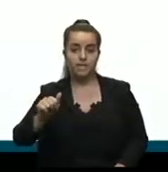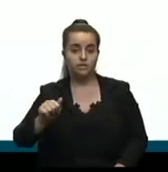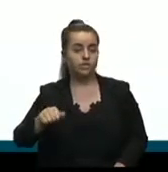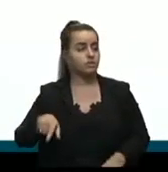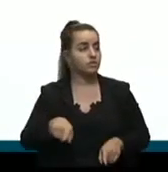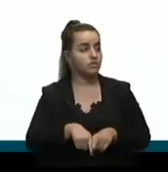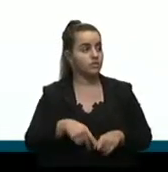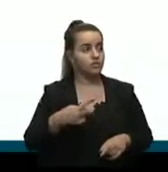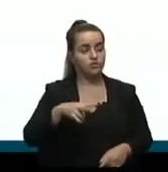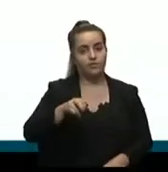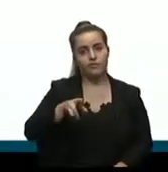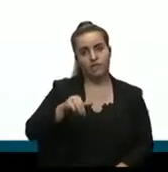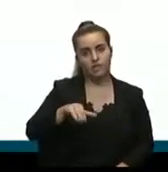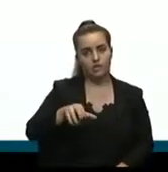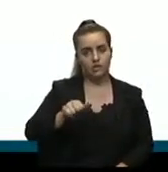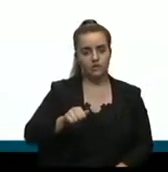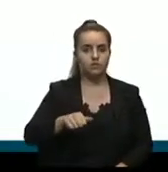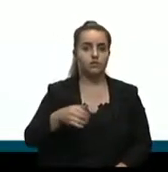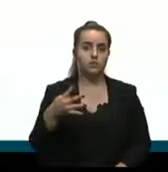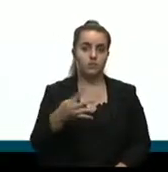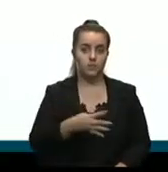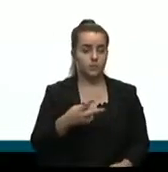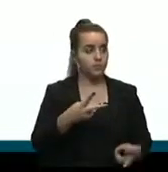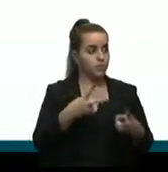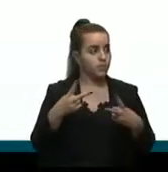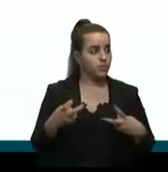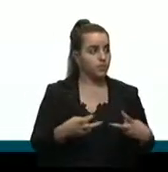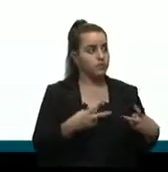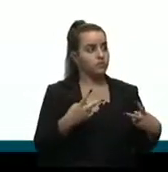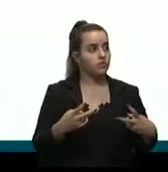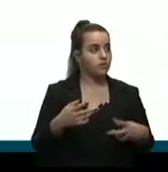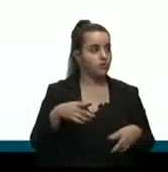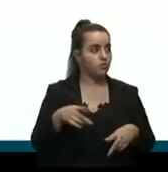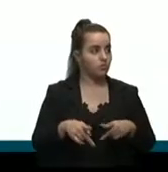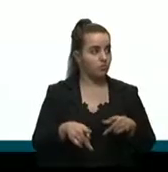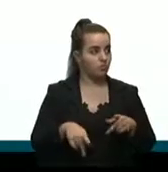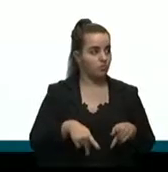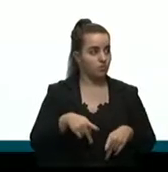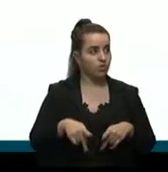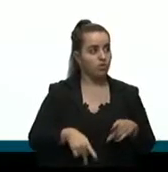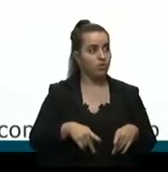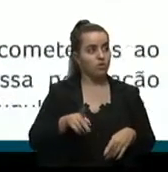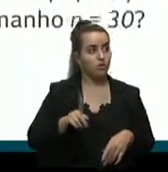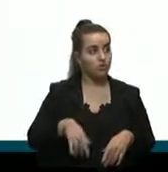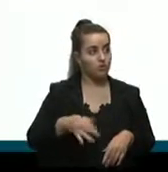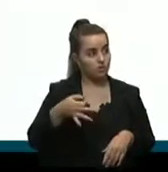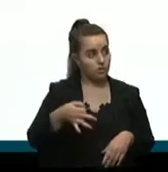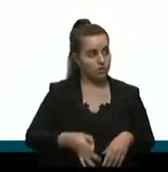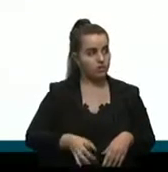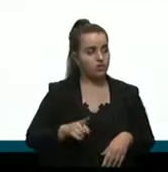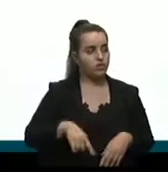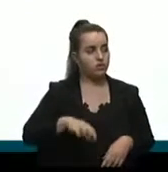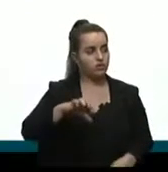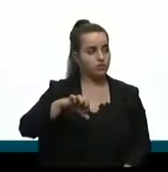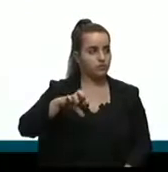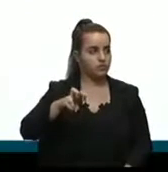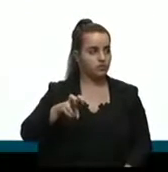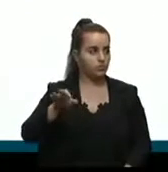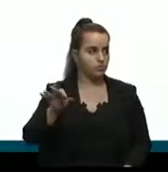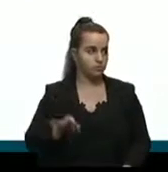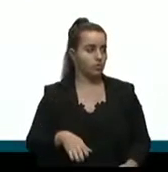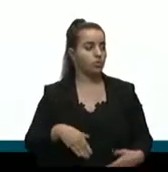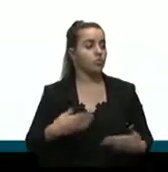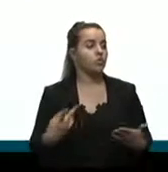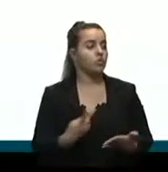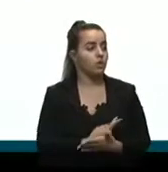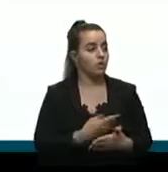a variância 4, observada em dada população com precisão de 95%.